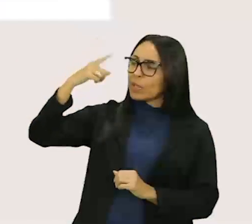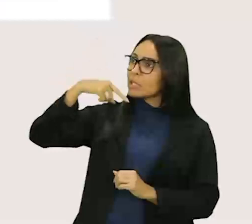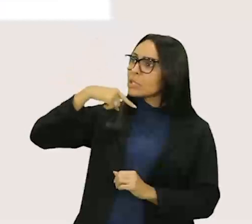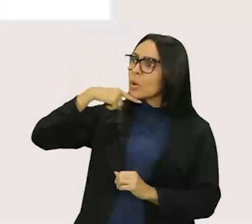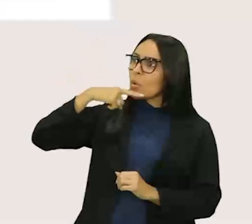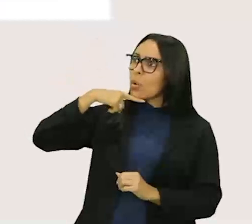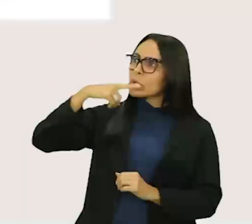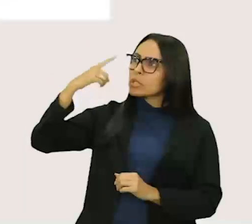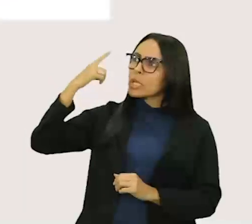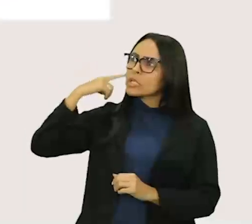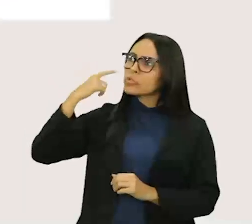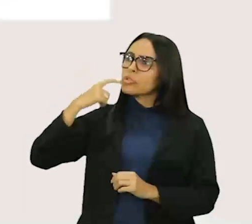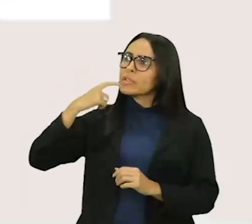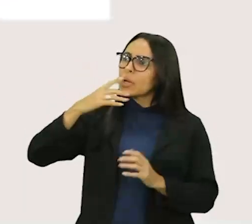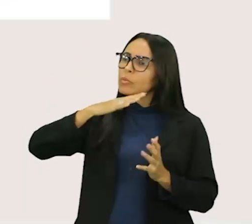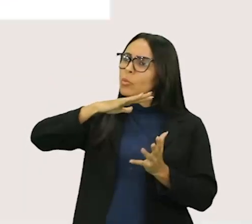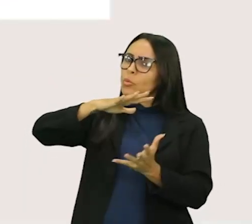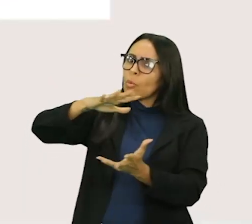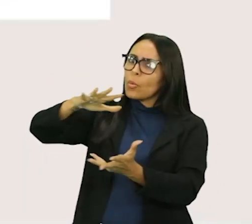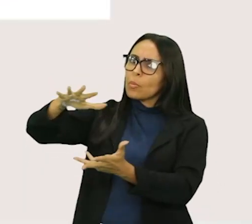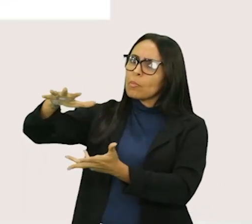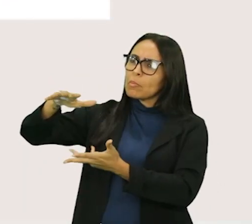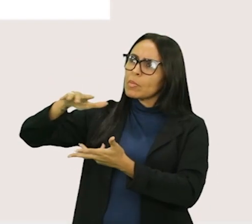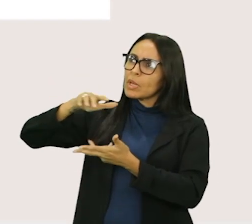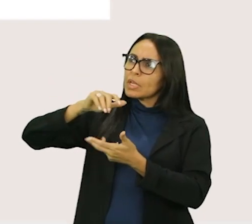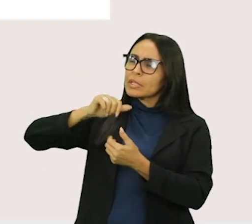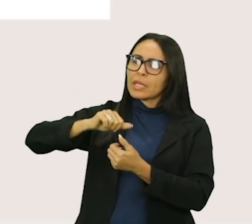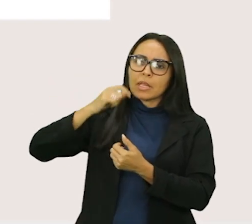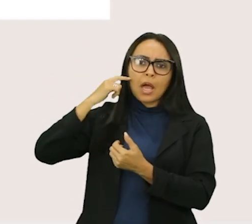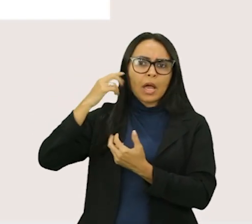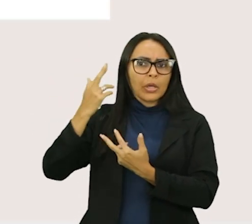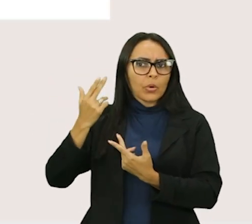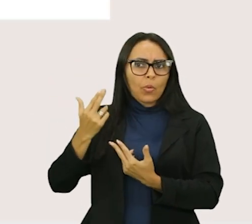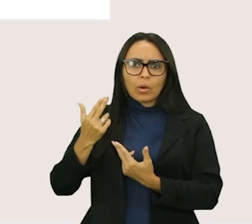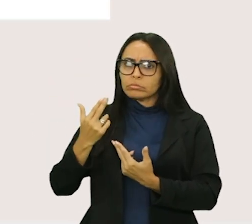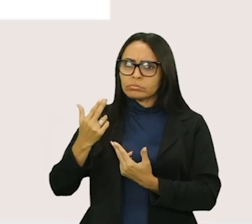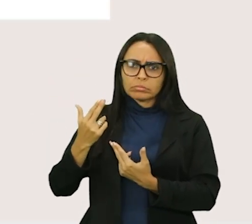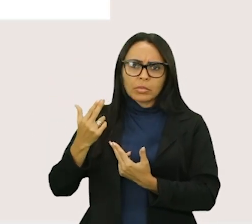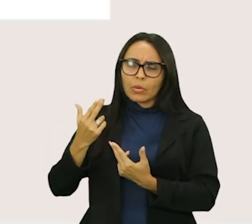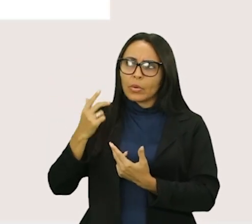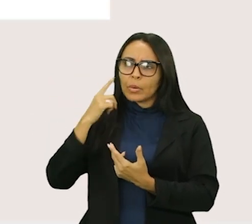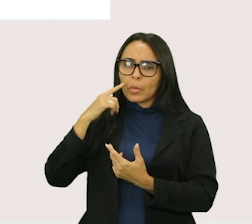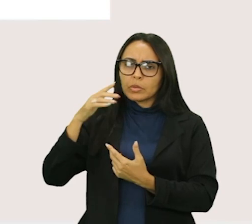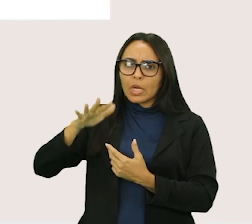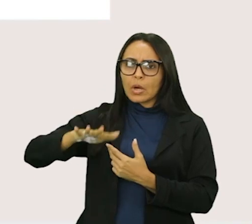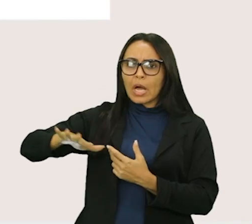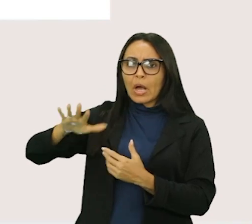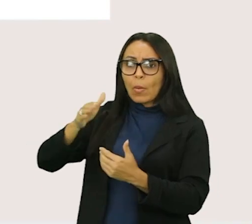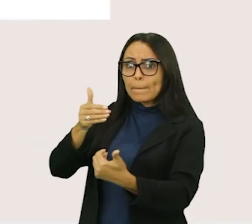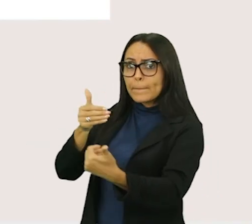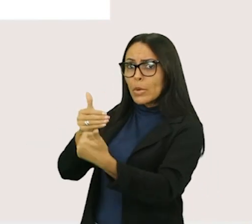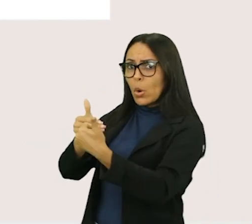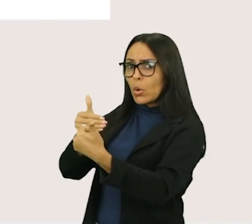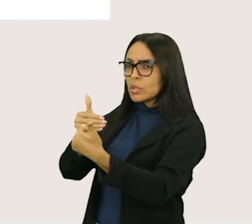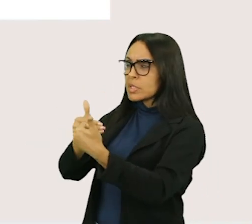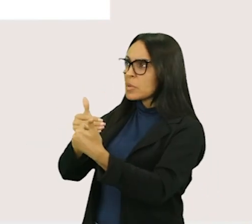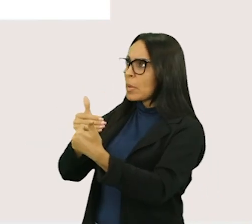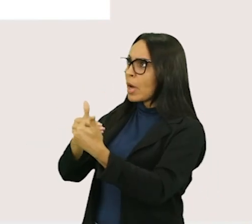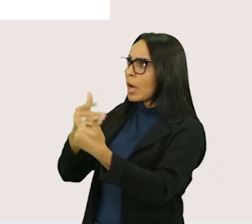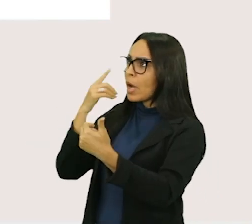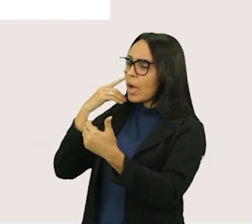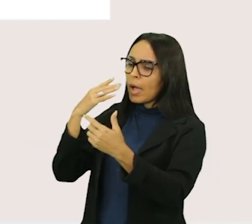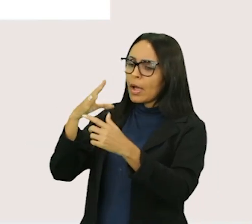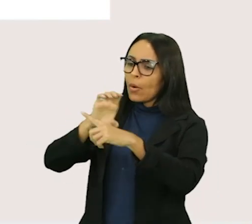atingir todo o planeta com a mesma intensidade. Portanto, as áreas ali próximas ao Equador, que nesse desenho